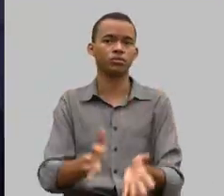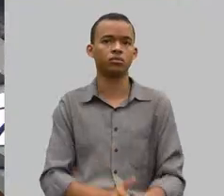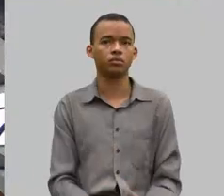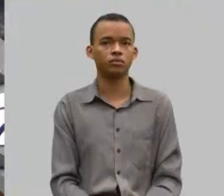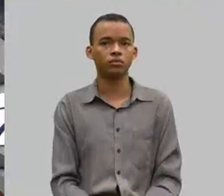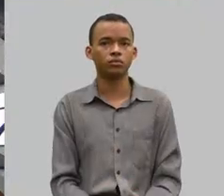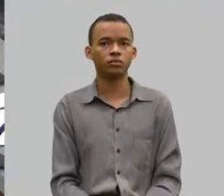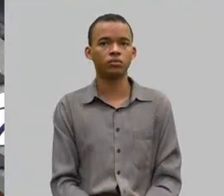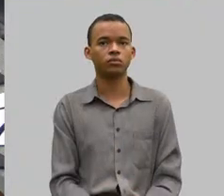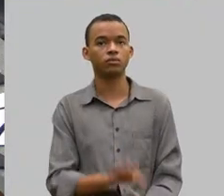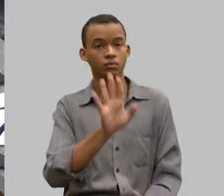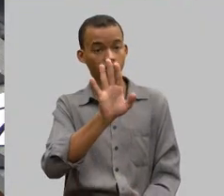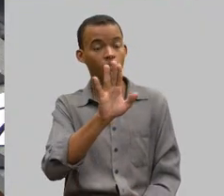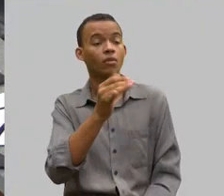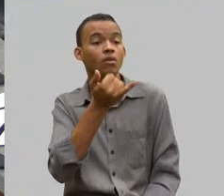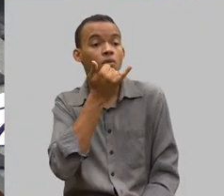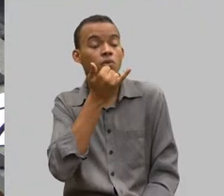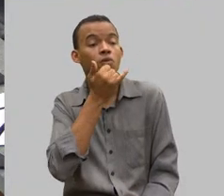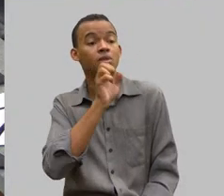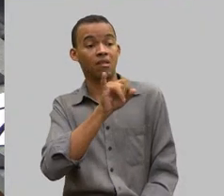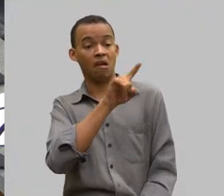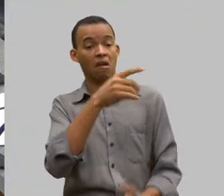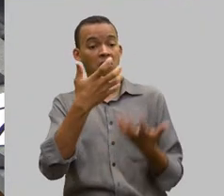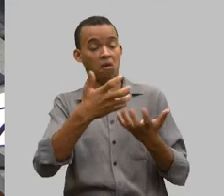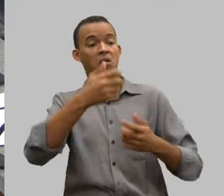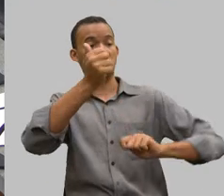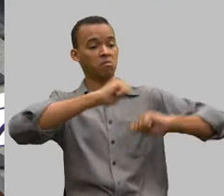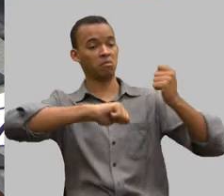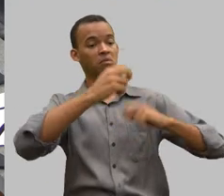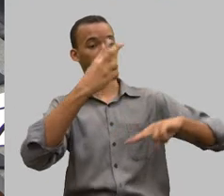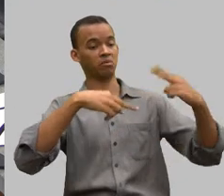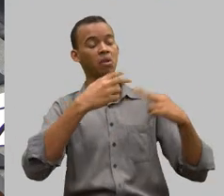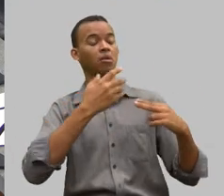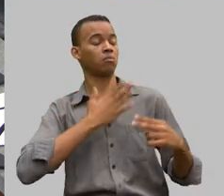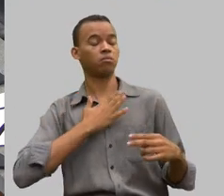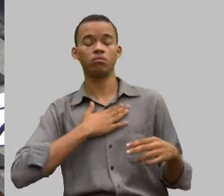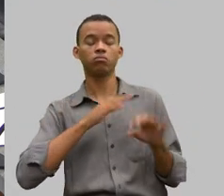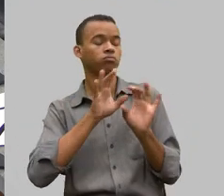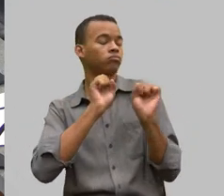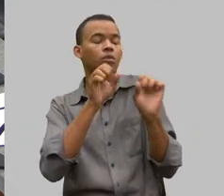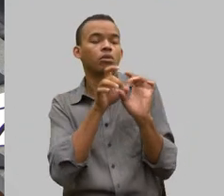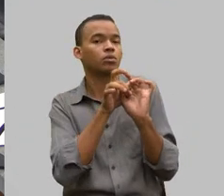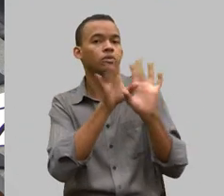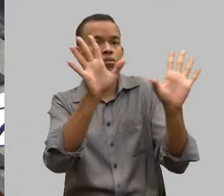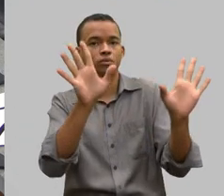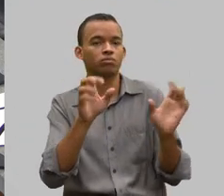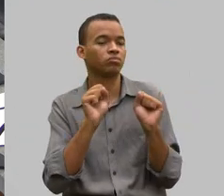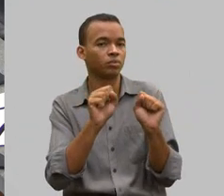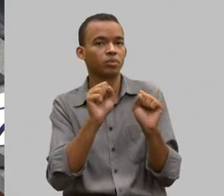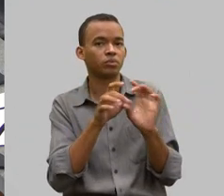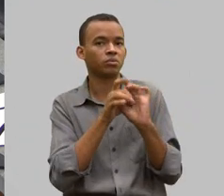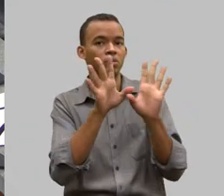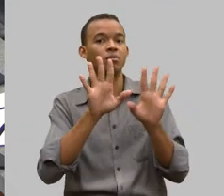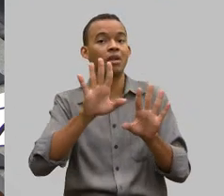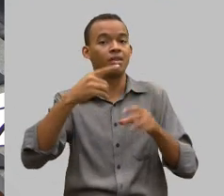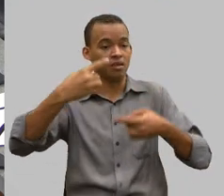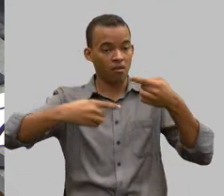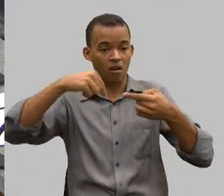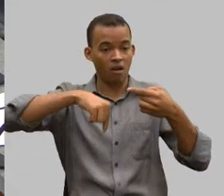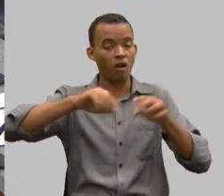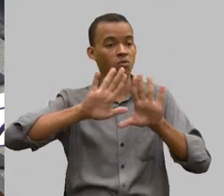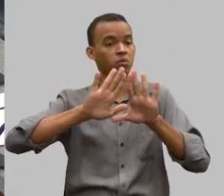Beatriz não se se a gente quer ouvir a avaliação que ele tem a meu respeito tudo bem será ótimo mas não se trata disso a dinâmica não é